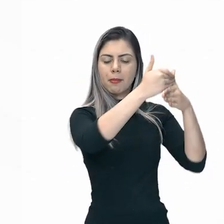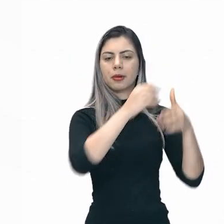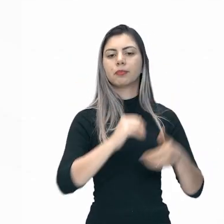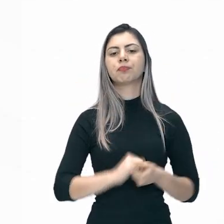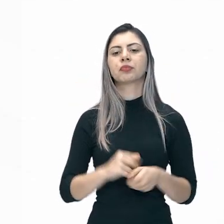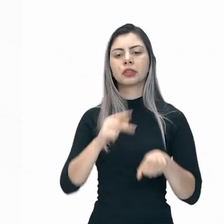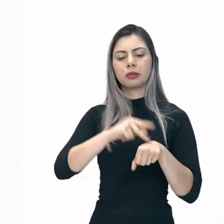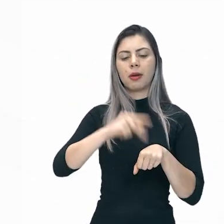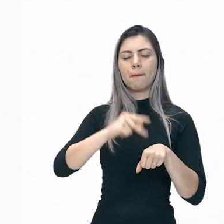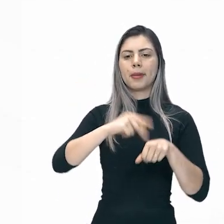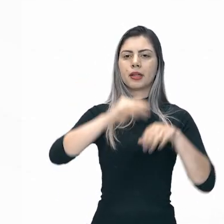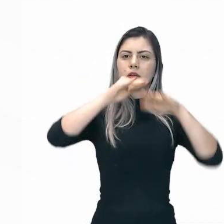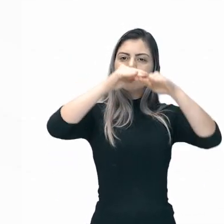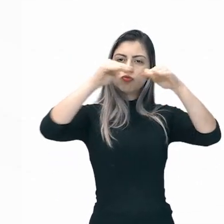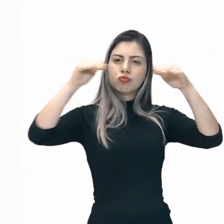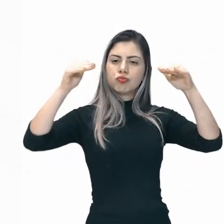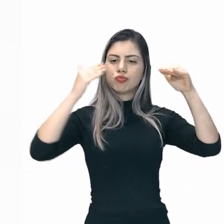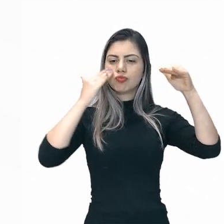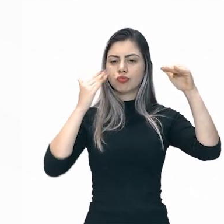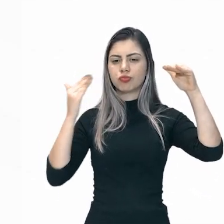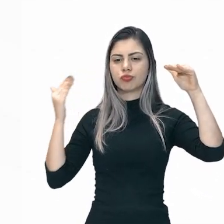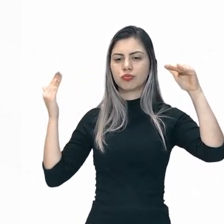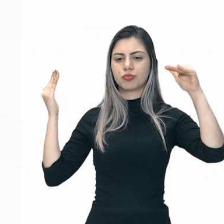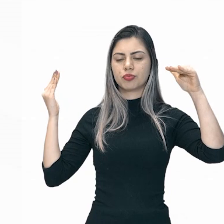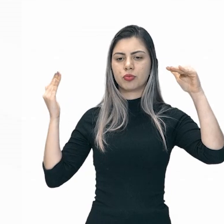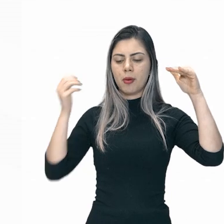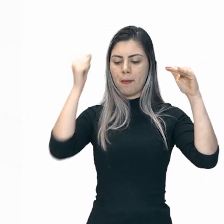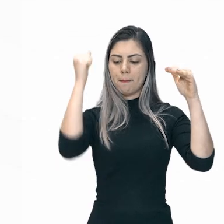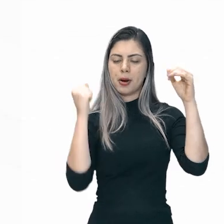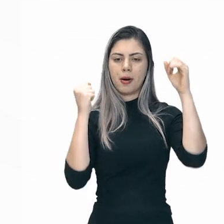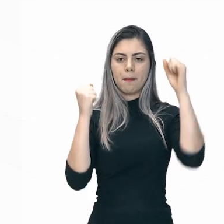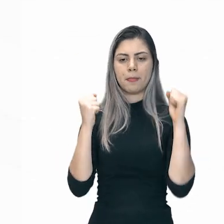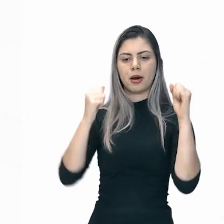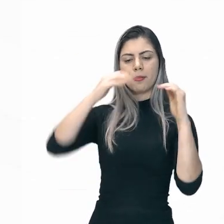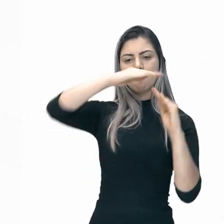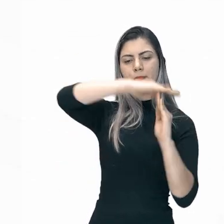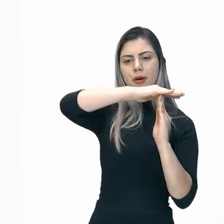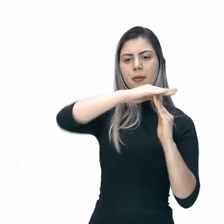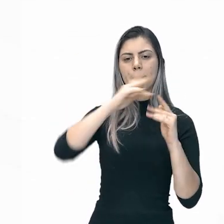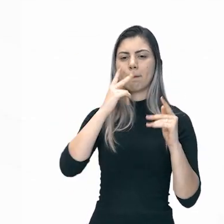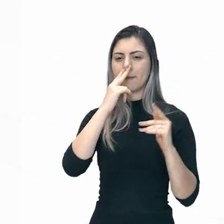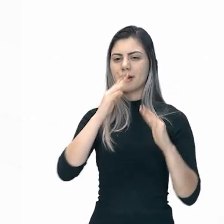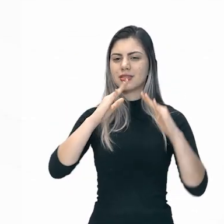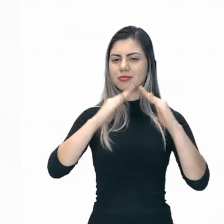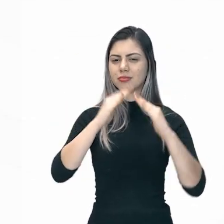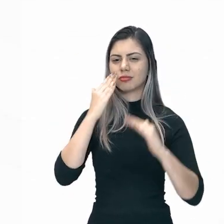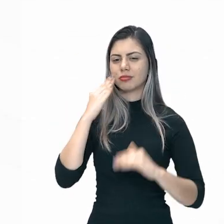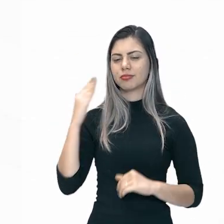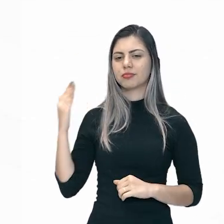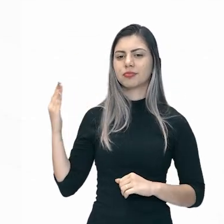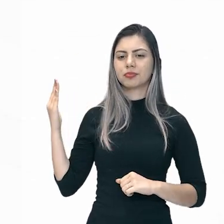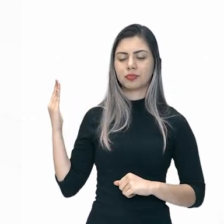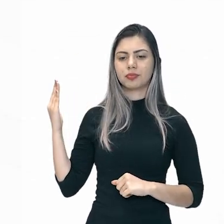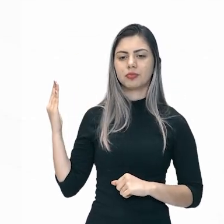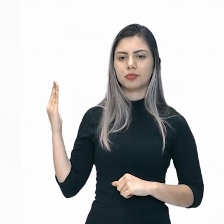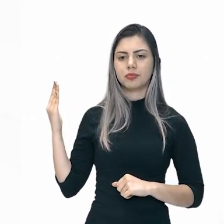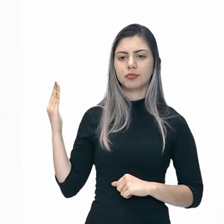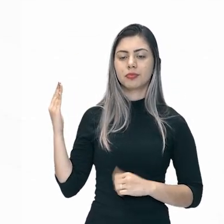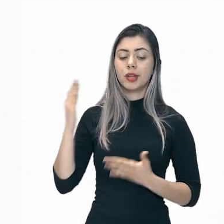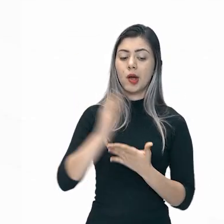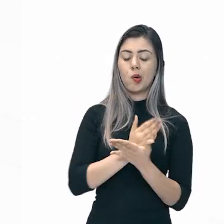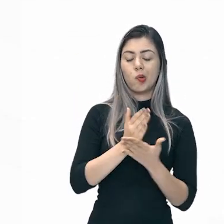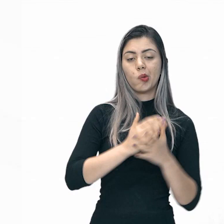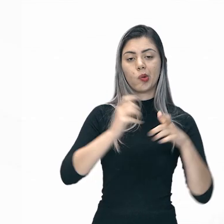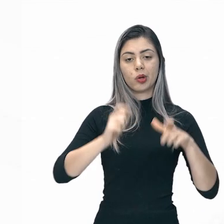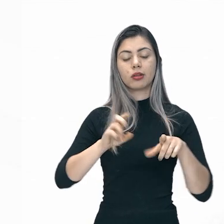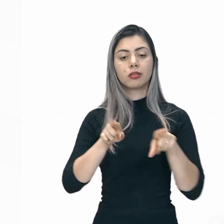era colocada horizontalmente sobre elas, parecendo um teto. Vocês estão vendo aí esses domes. Em alguns lugares também